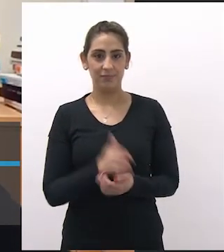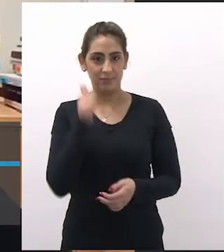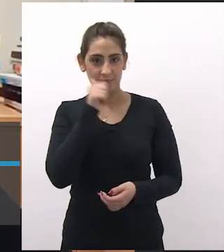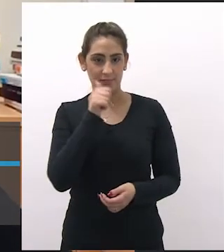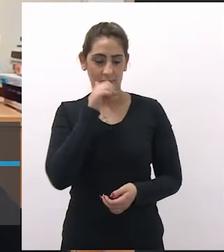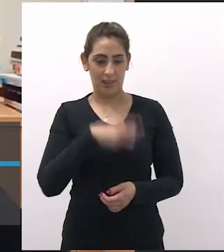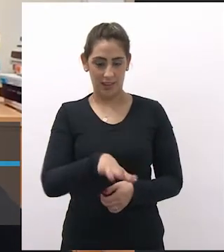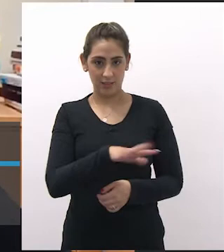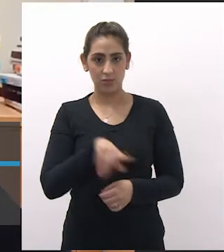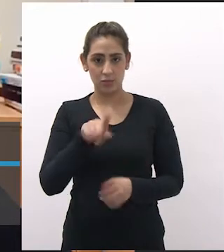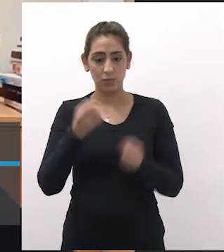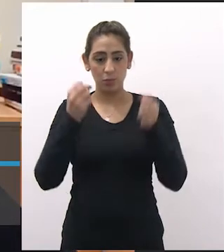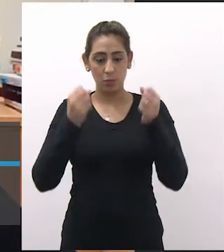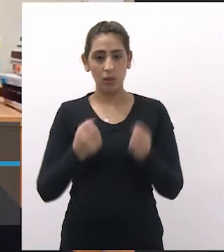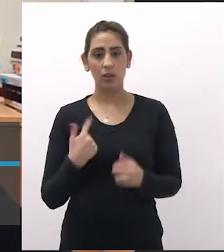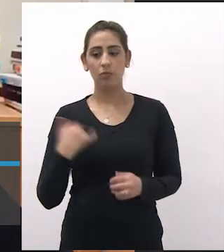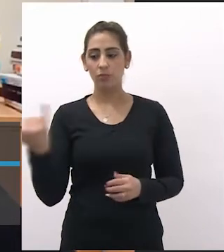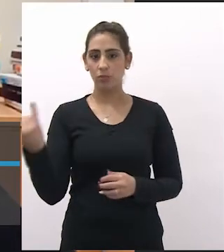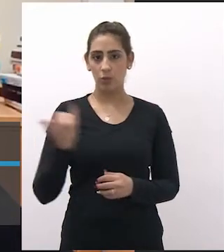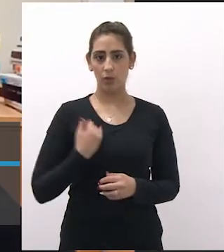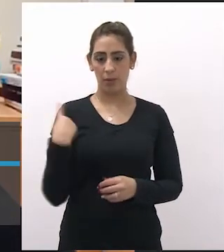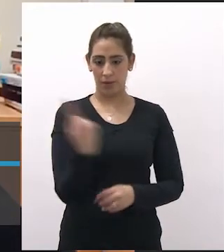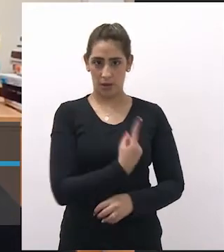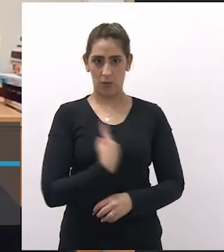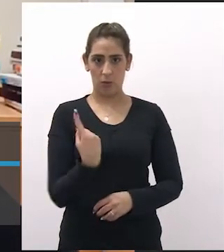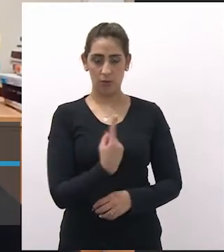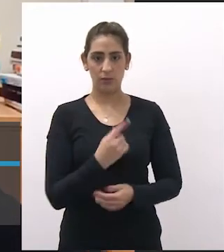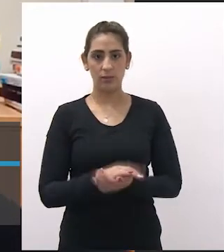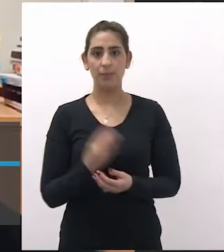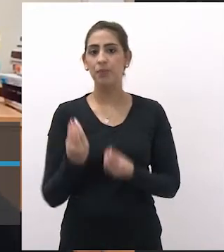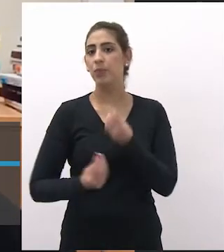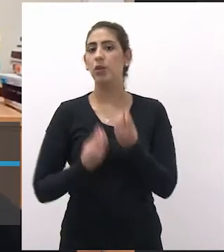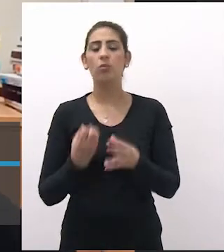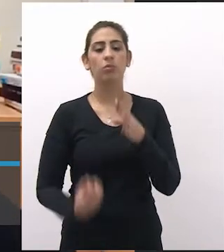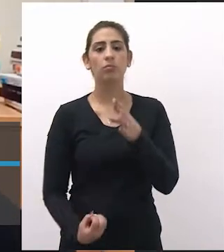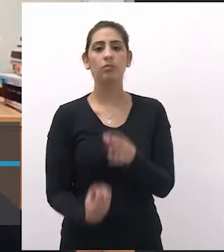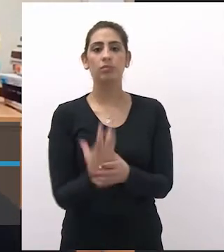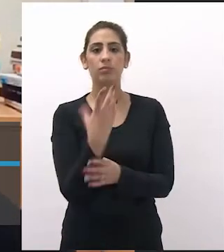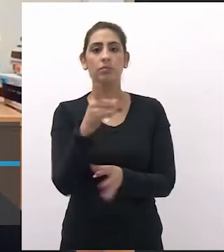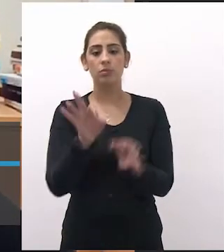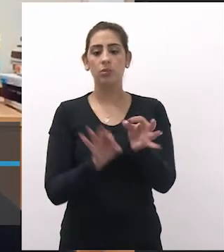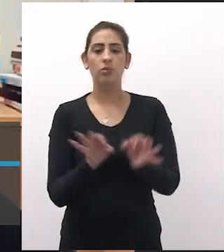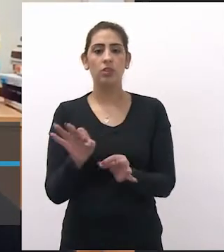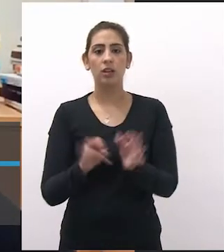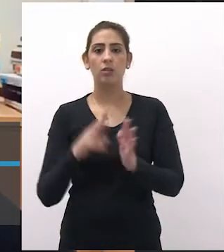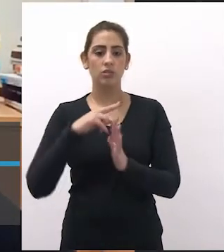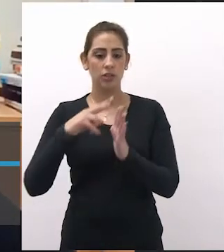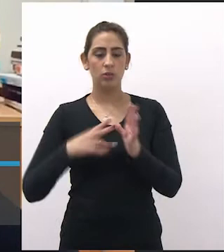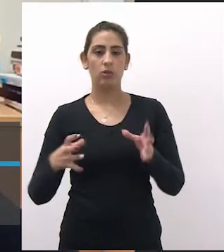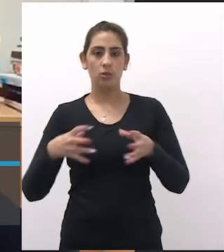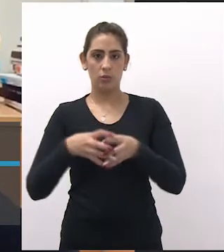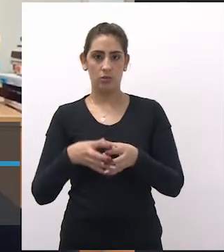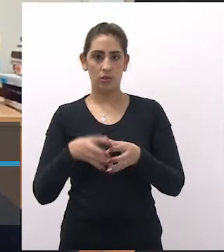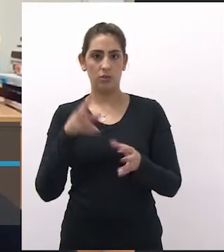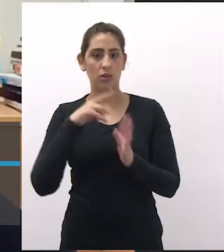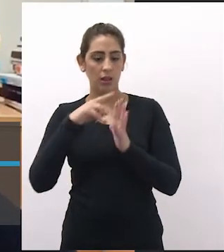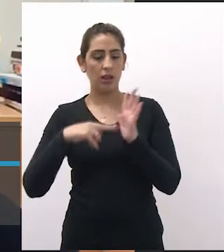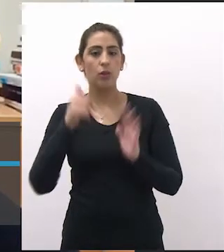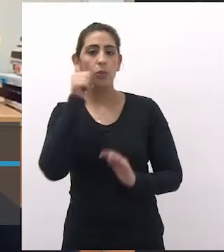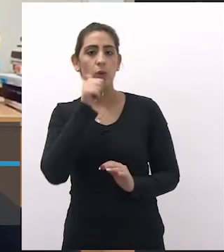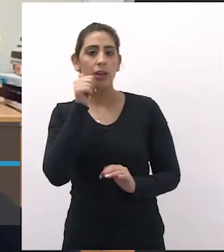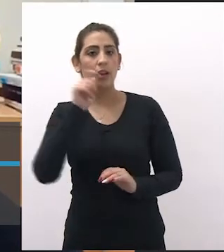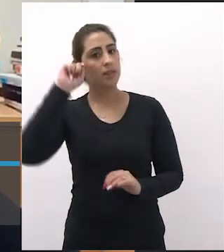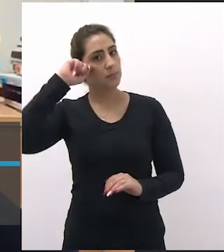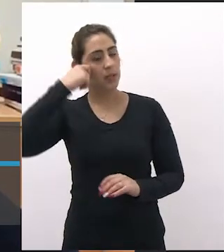meninas, vocês poderiam contar para nós como surgiu esse projeto de leitura coletiva Lendo